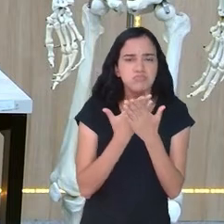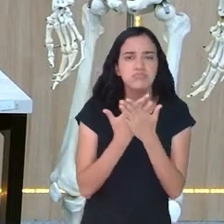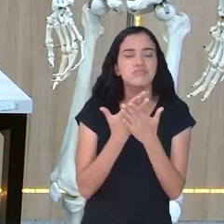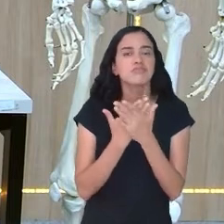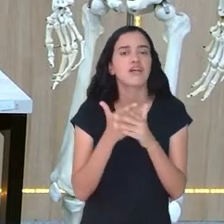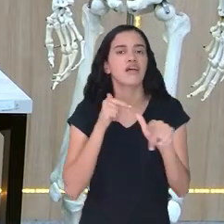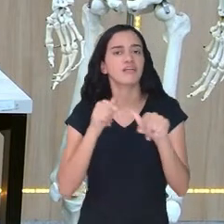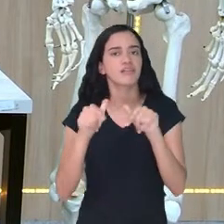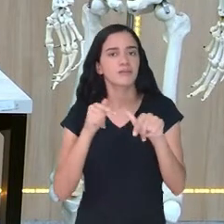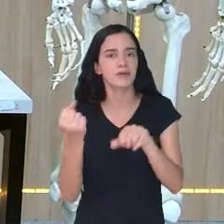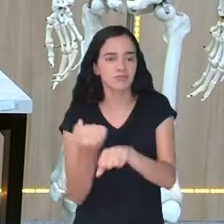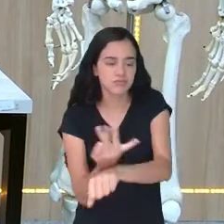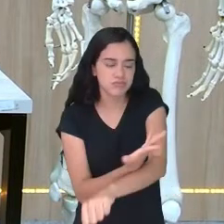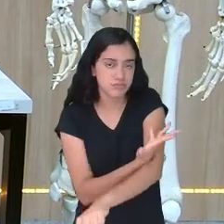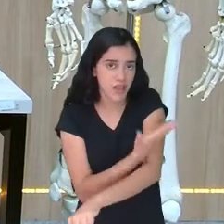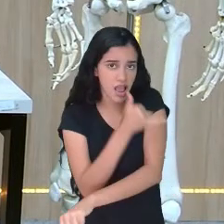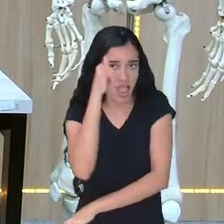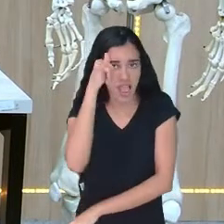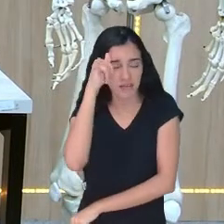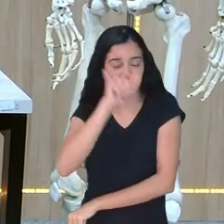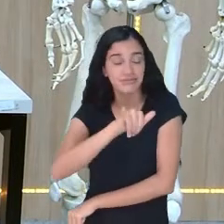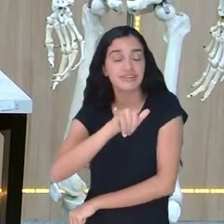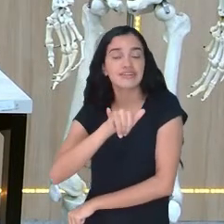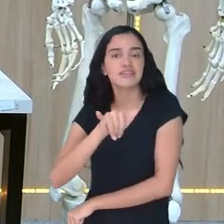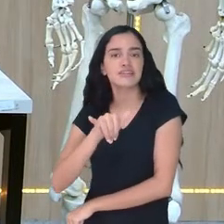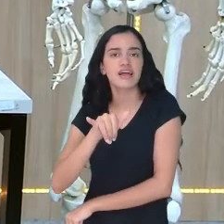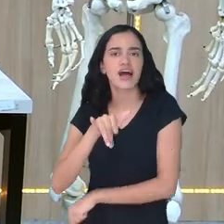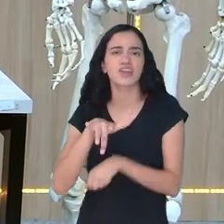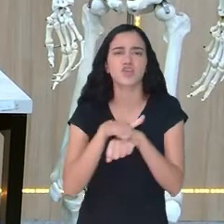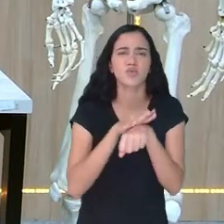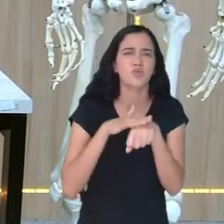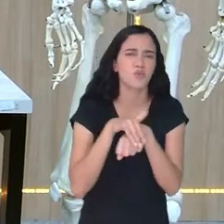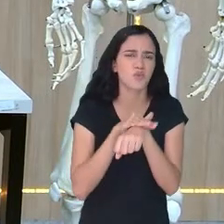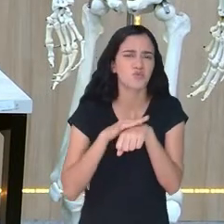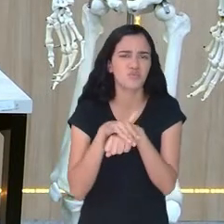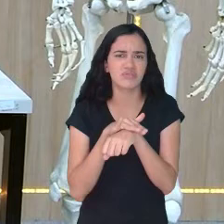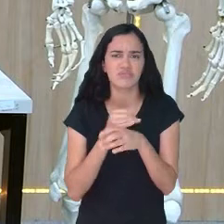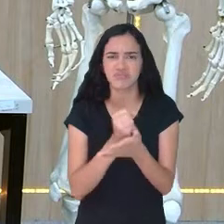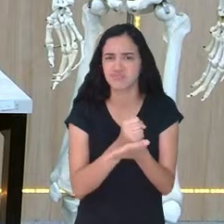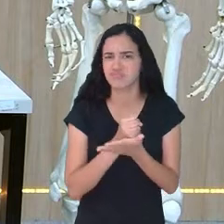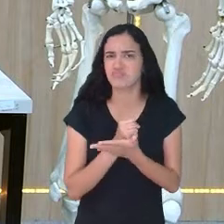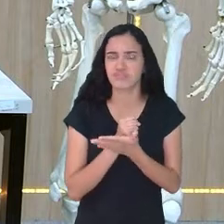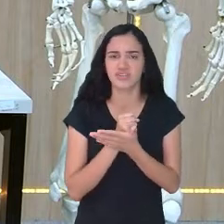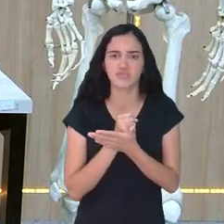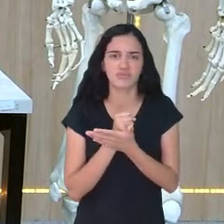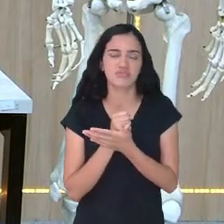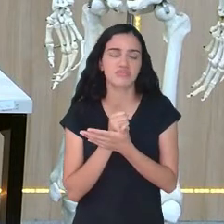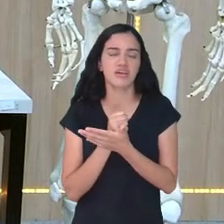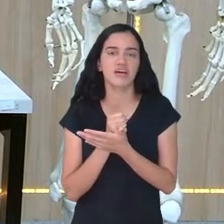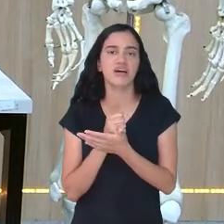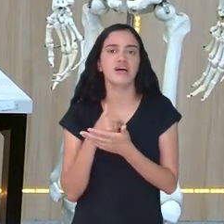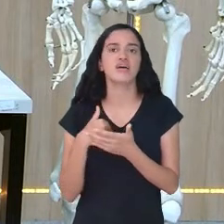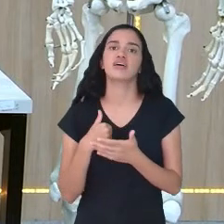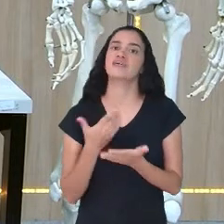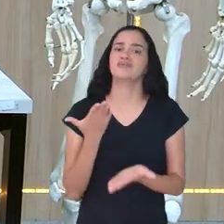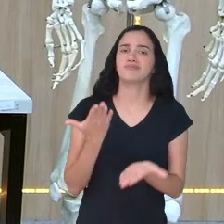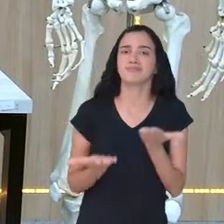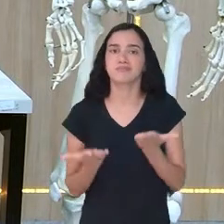não é? Evitar estar no meio de conversinhas que não vão ajudar a gente manter assim, esse